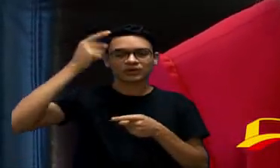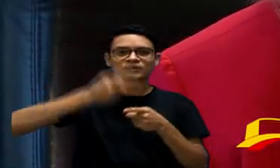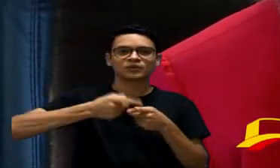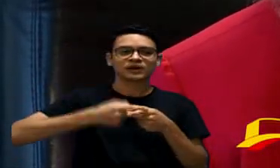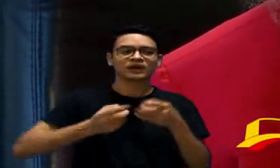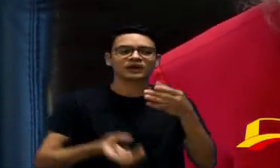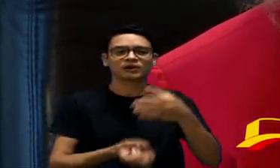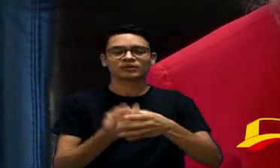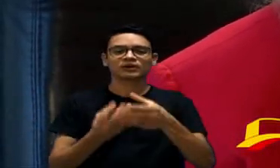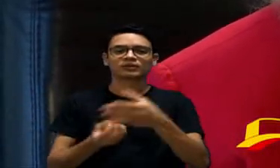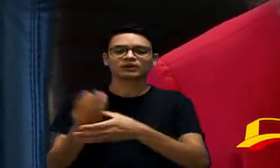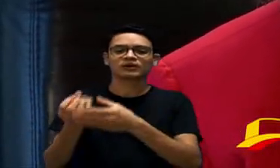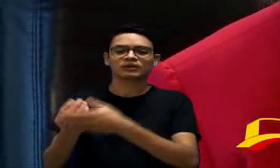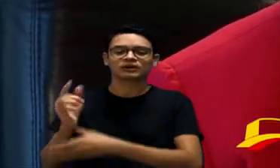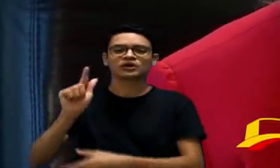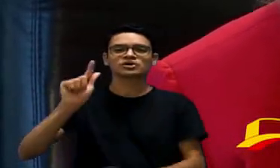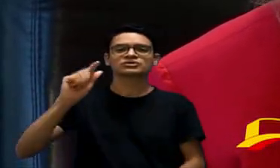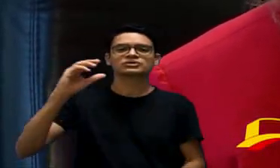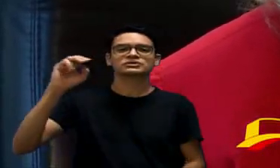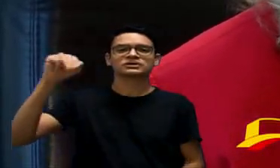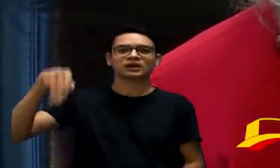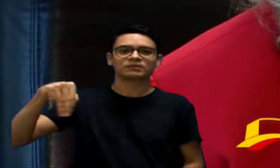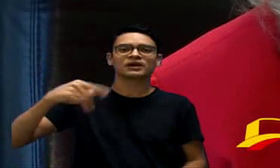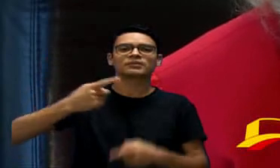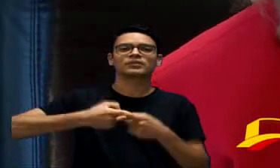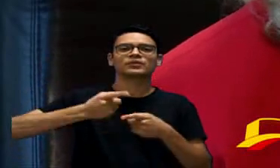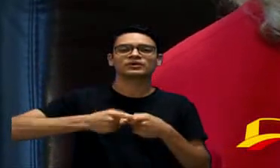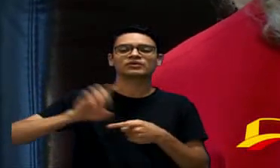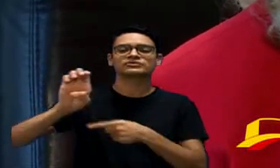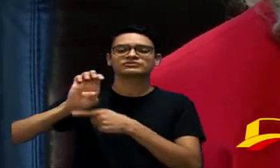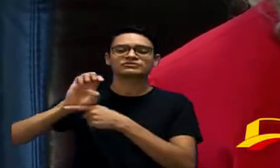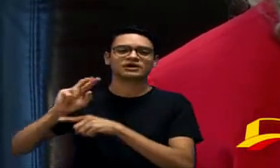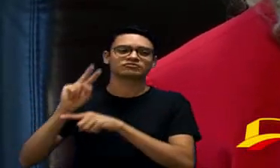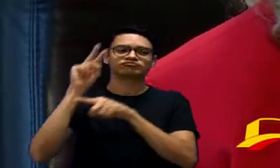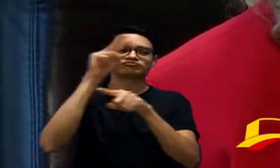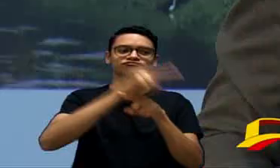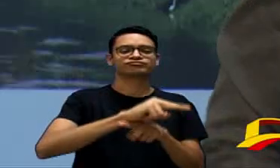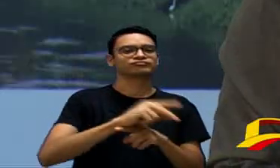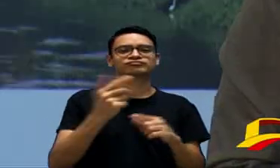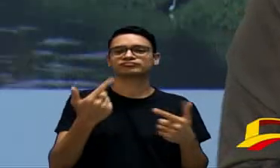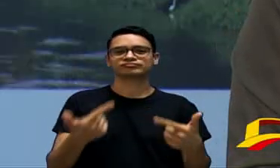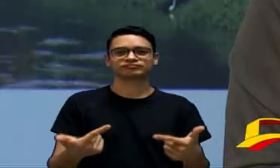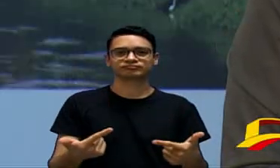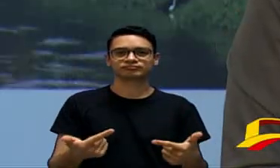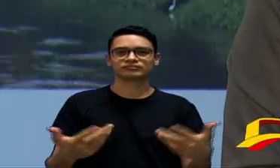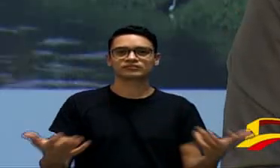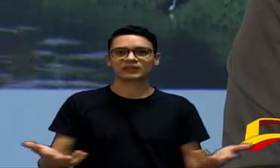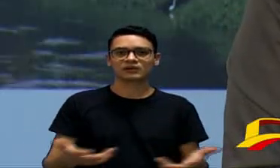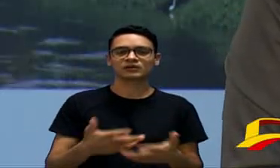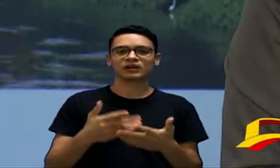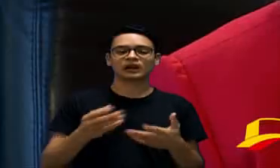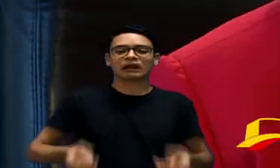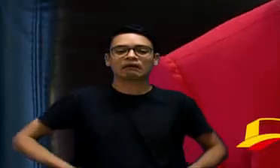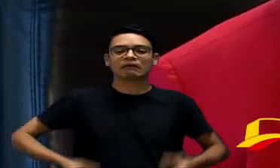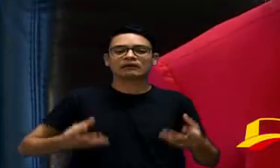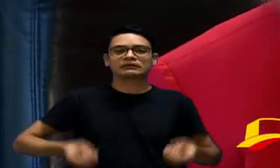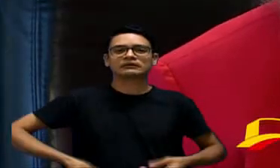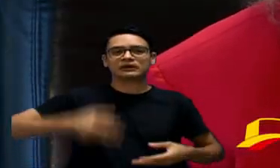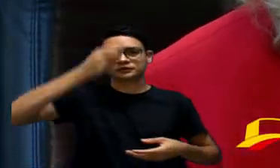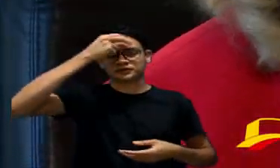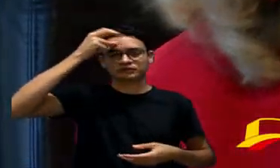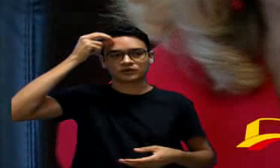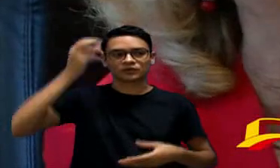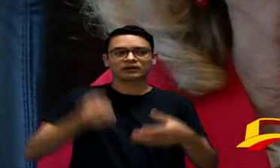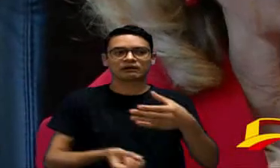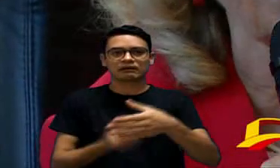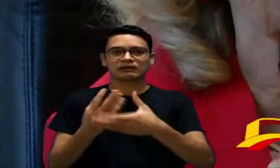criar guardas municipais. Pela ausência da segurança do Estado. Ausência do Estado. E o gasto que as prefeituras têm criando guardas